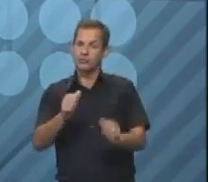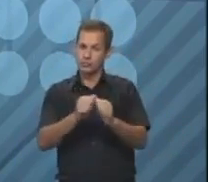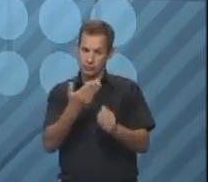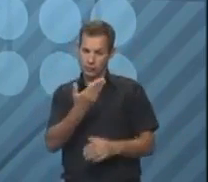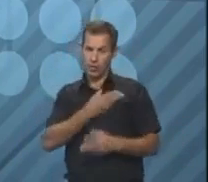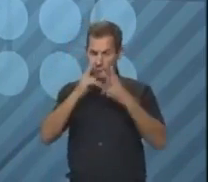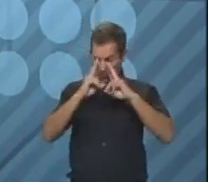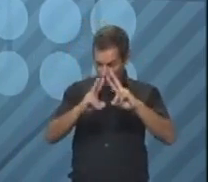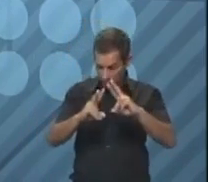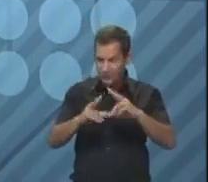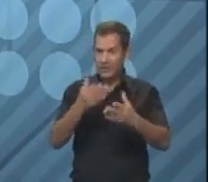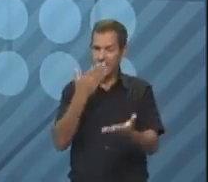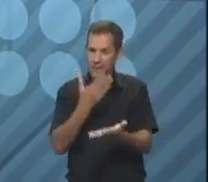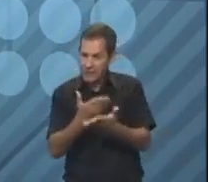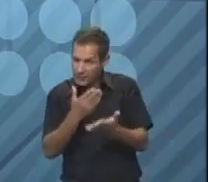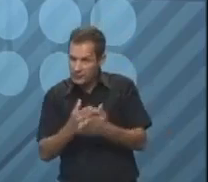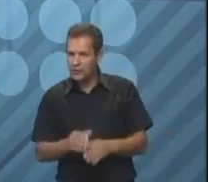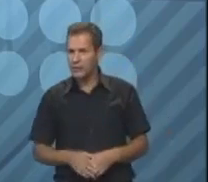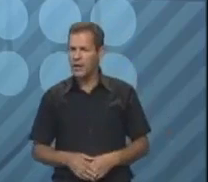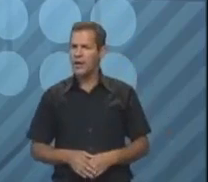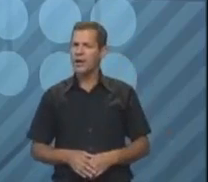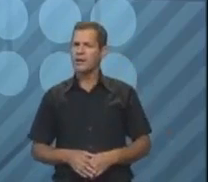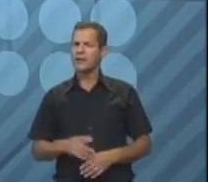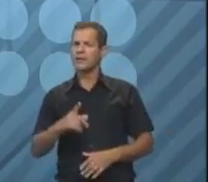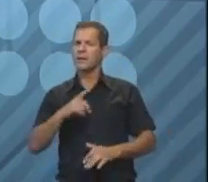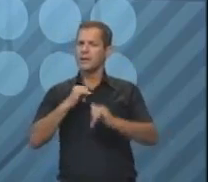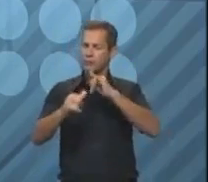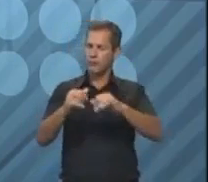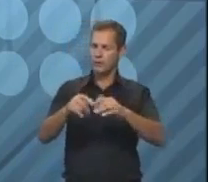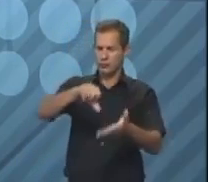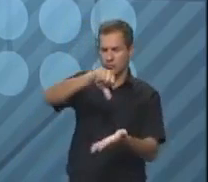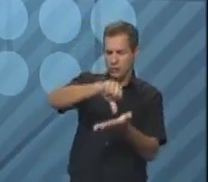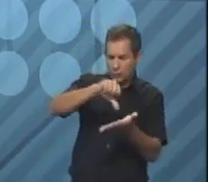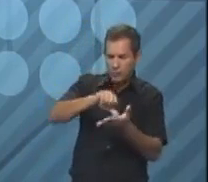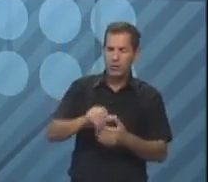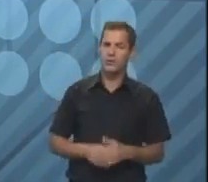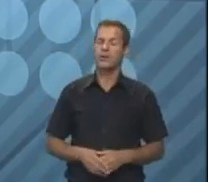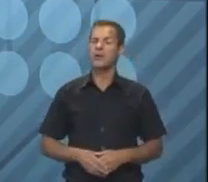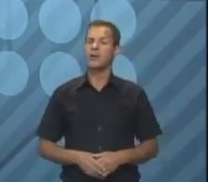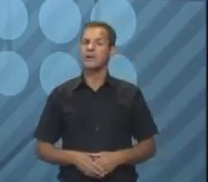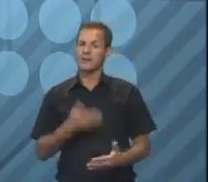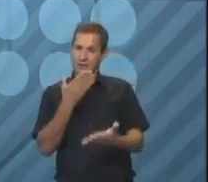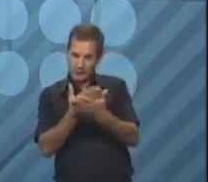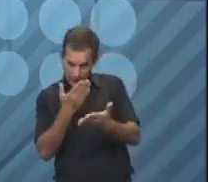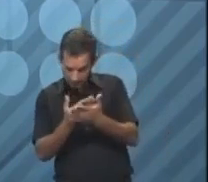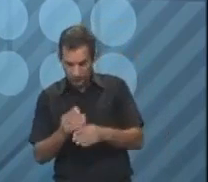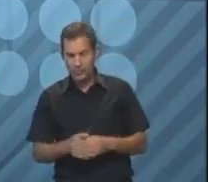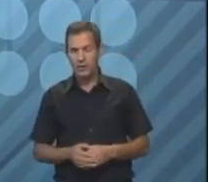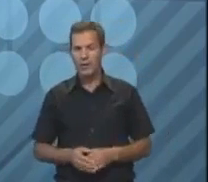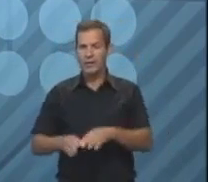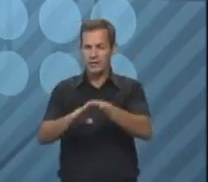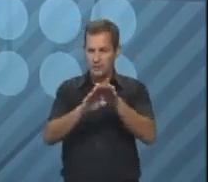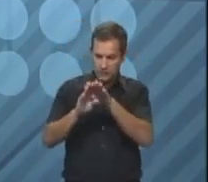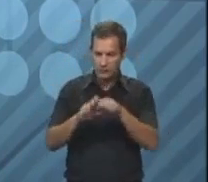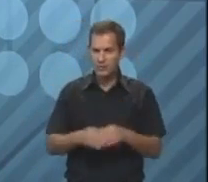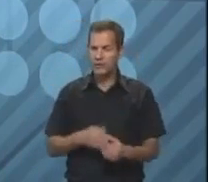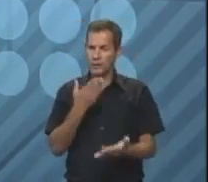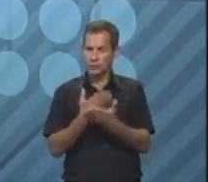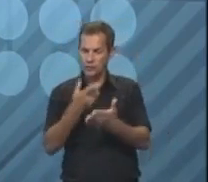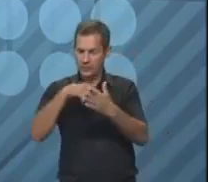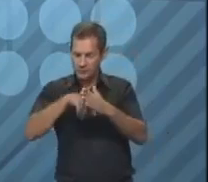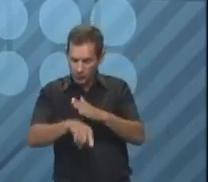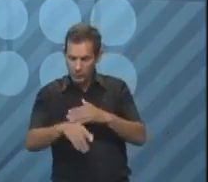para assistir a essas aulas. Então, informe-se no Polo sobre mais informações a respeito dessas aulas de nivelamento nos